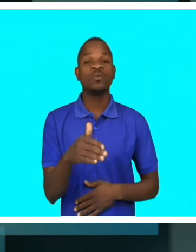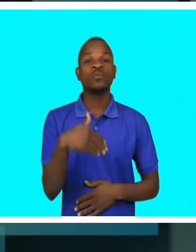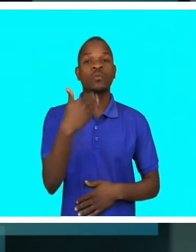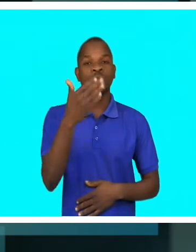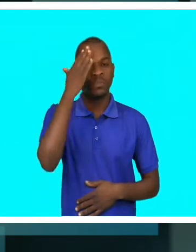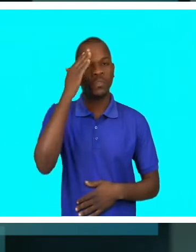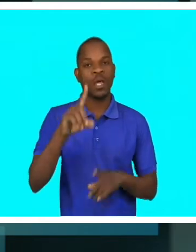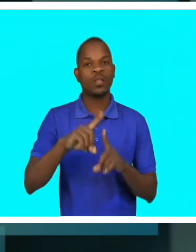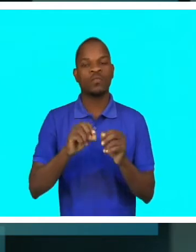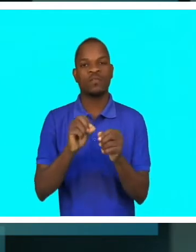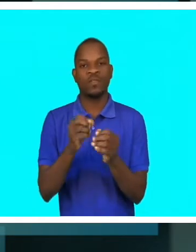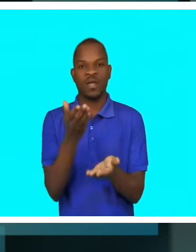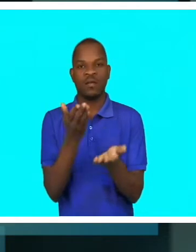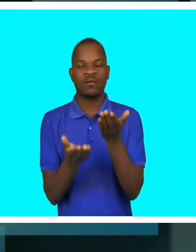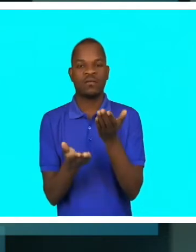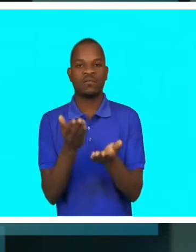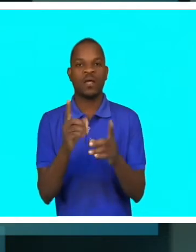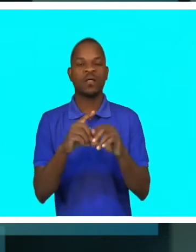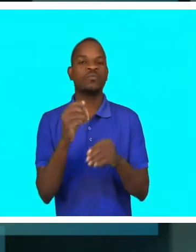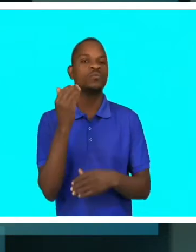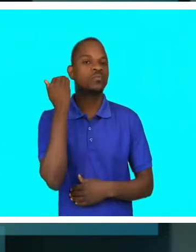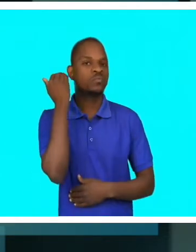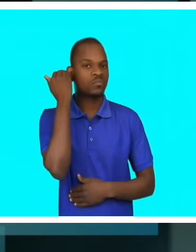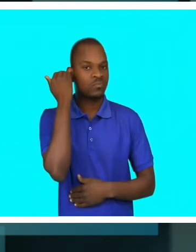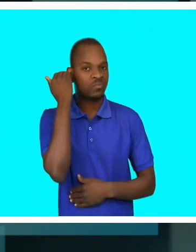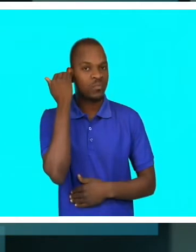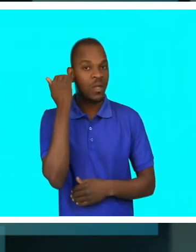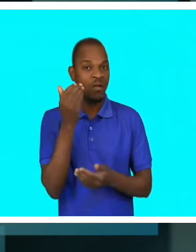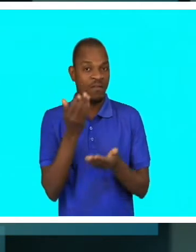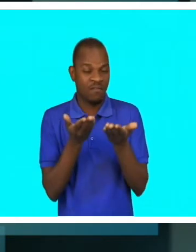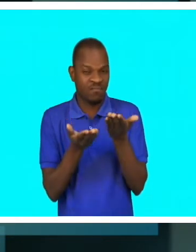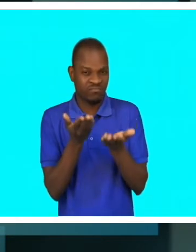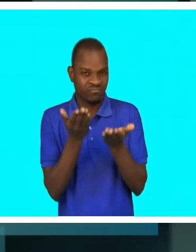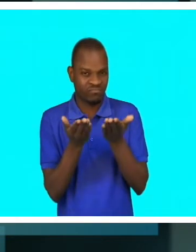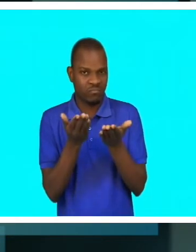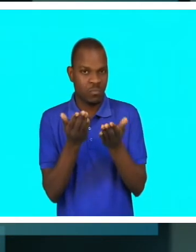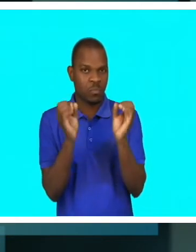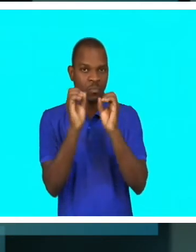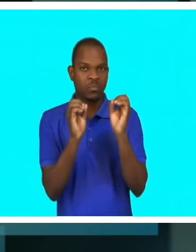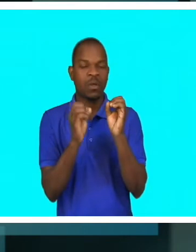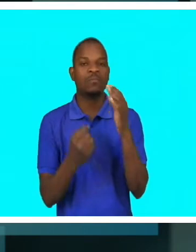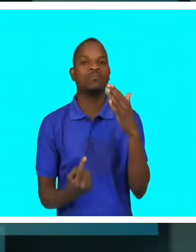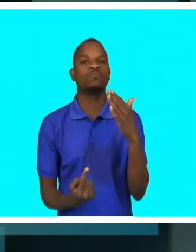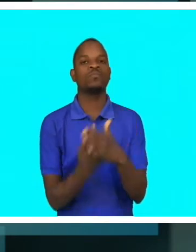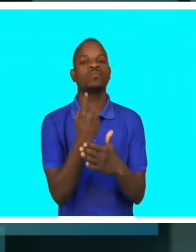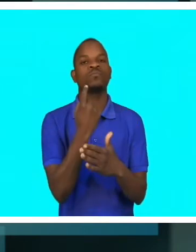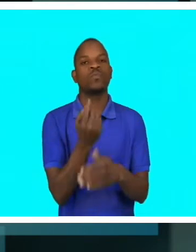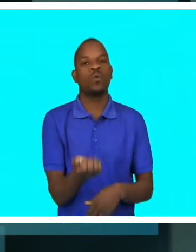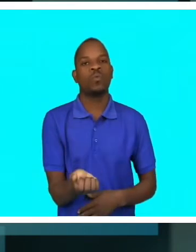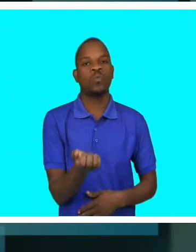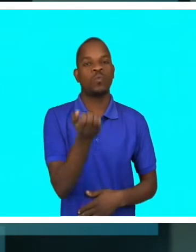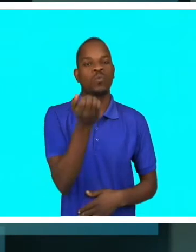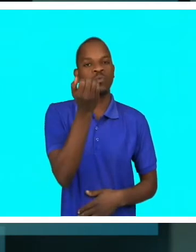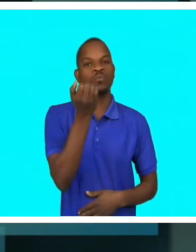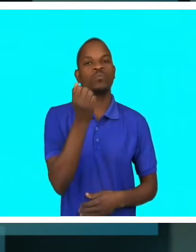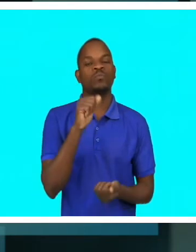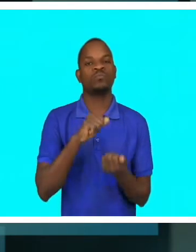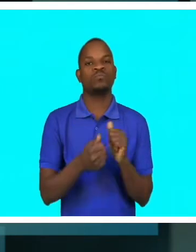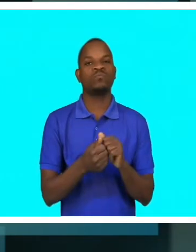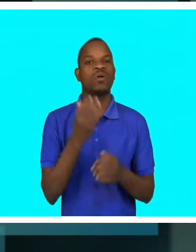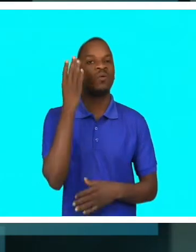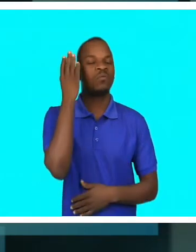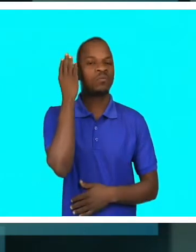a fase aguda já passou, mas esquece de avaliar esta audição. Se a avaliação da audição não for feita, corre-se o risco dessa criança